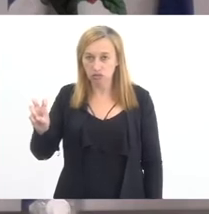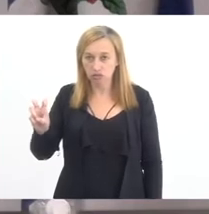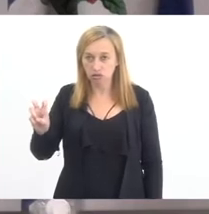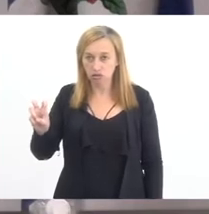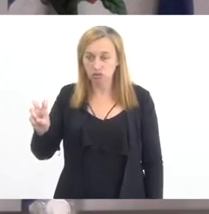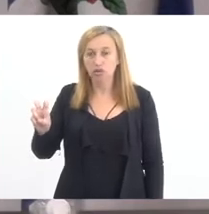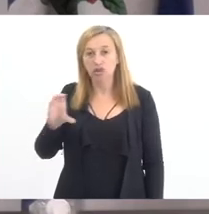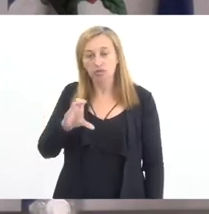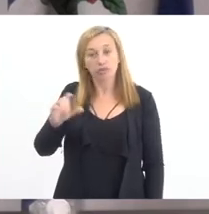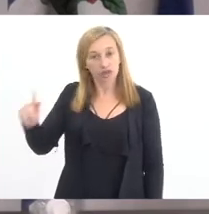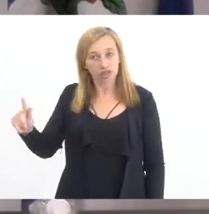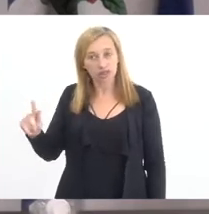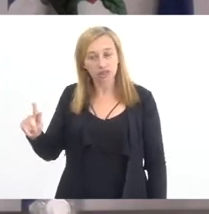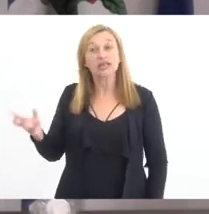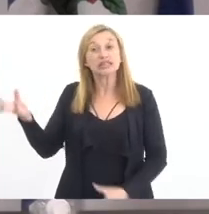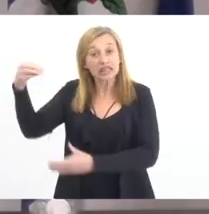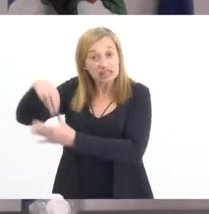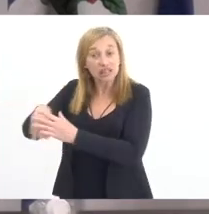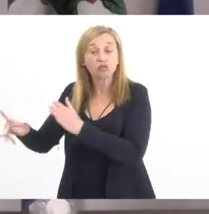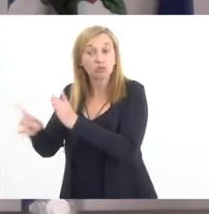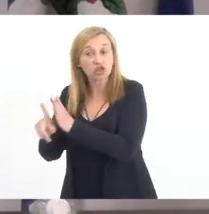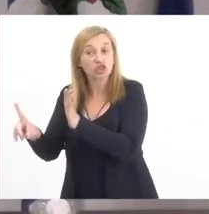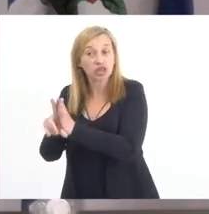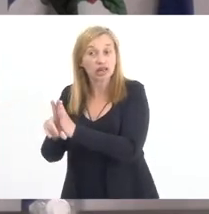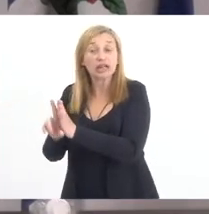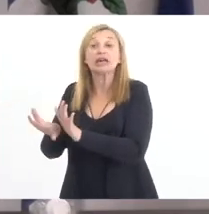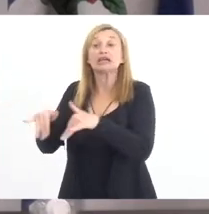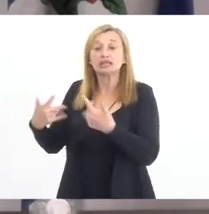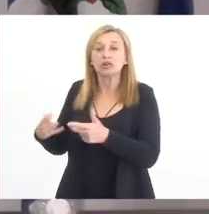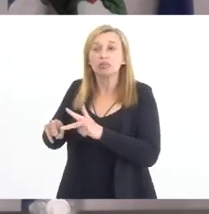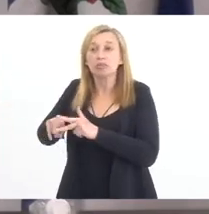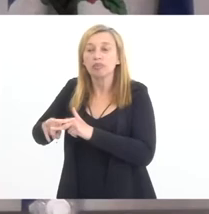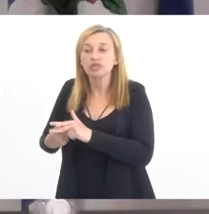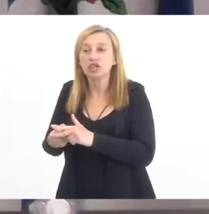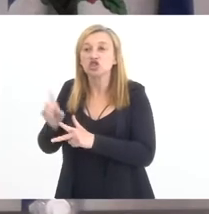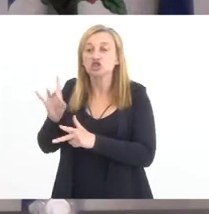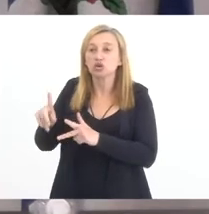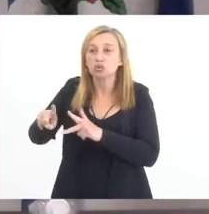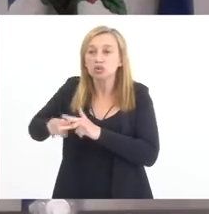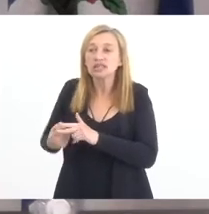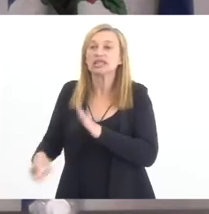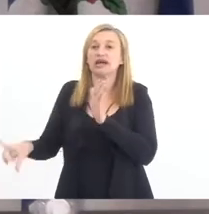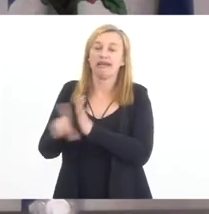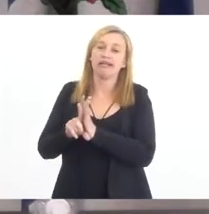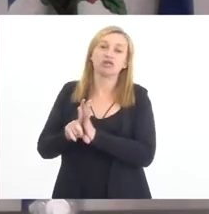preferencialmente Campo Grande. Está dentro do projeto de lei. Então, para alterar isso, só mudando a lei.